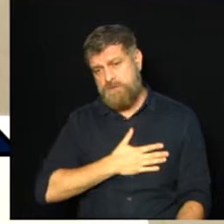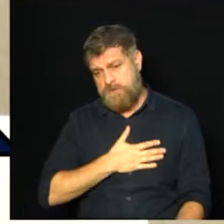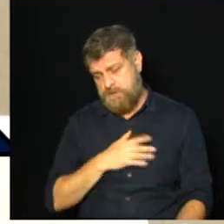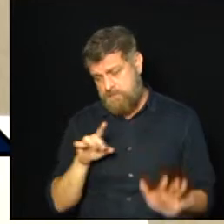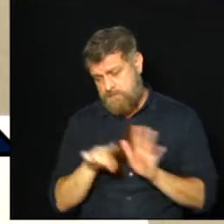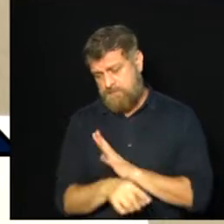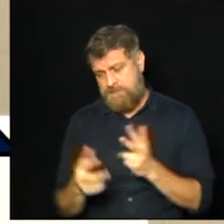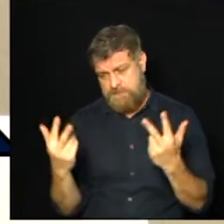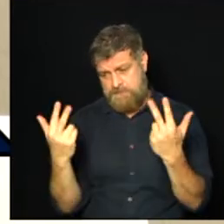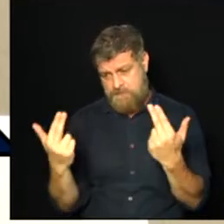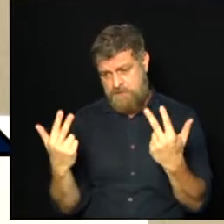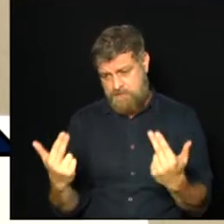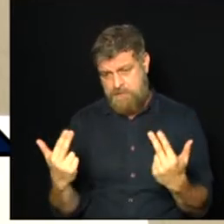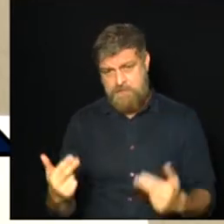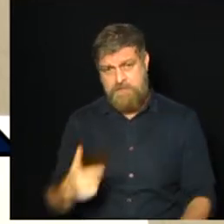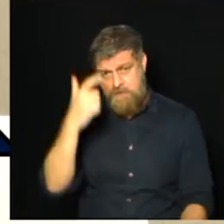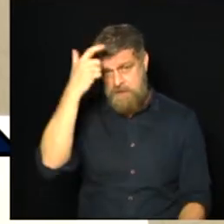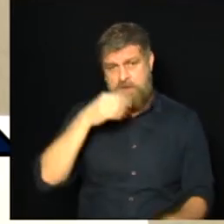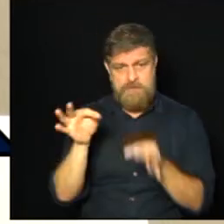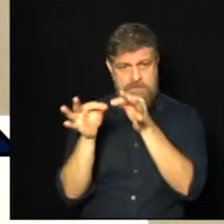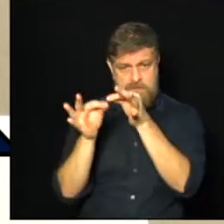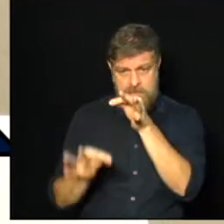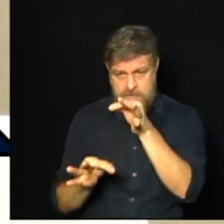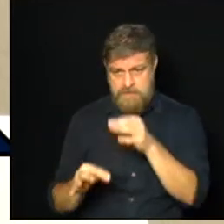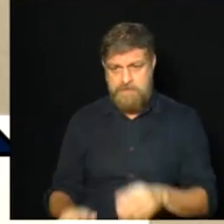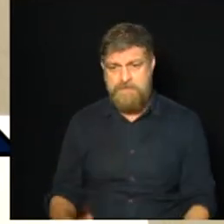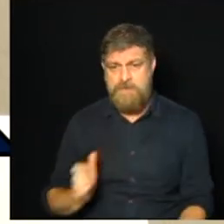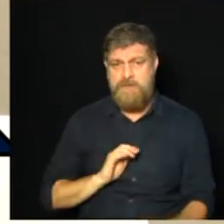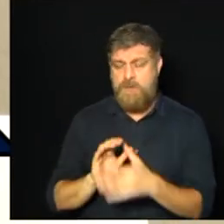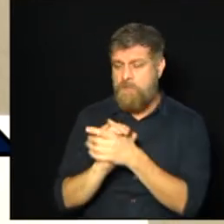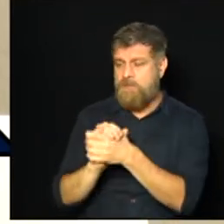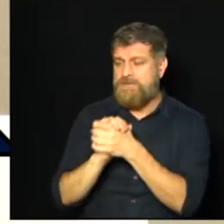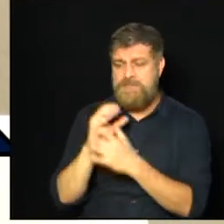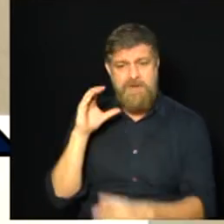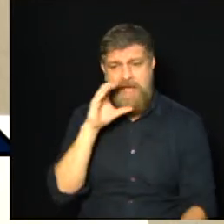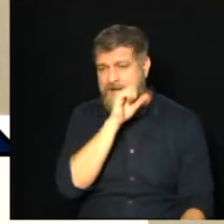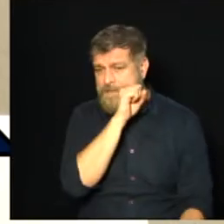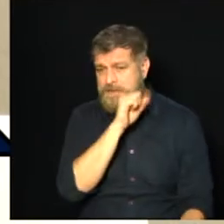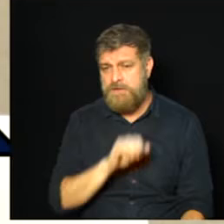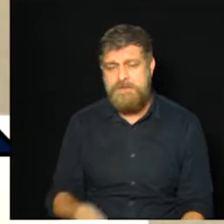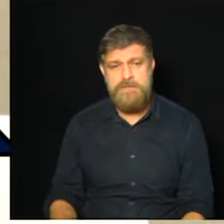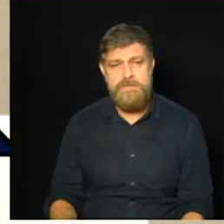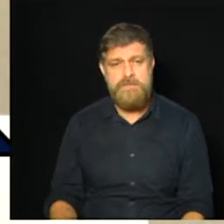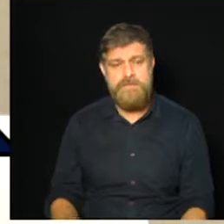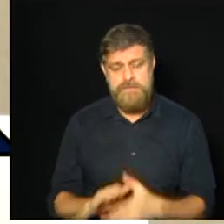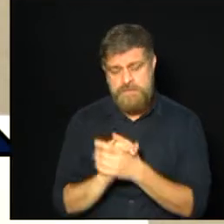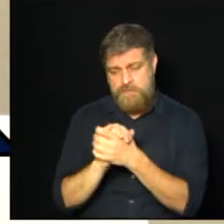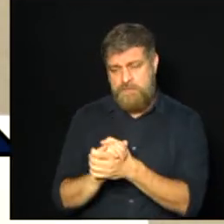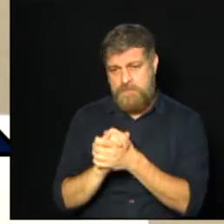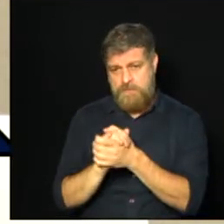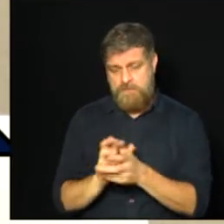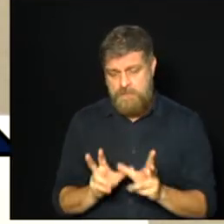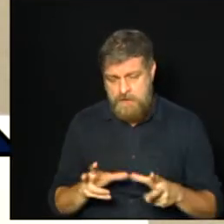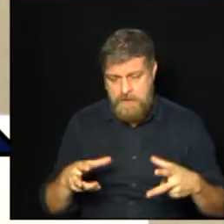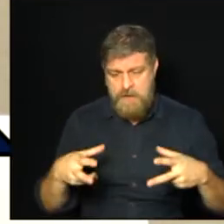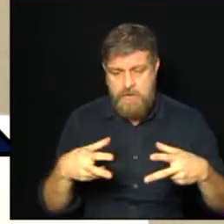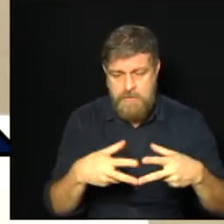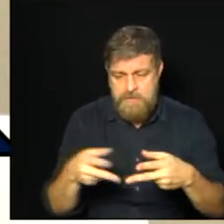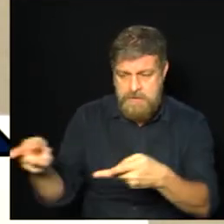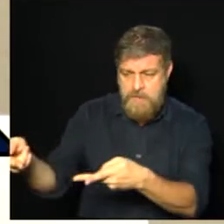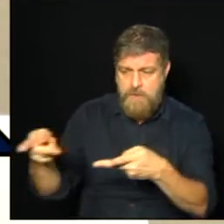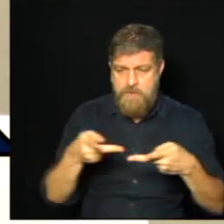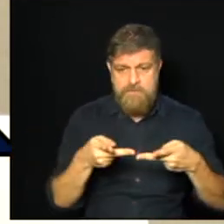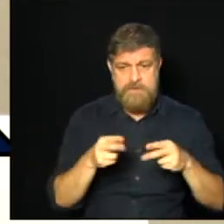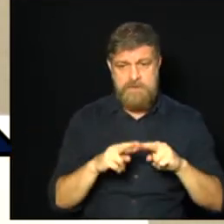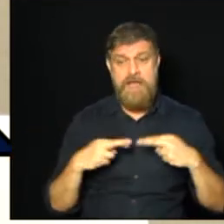Então, realmente, eu também não vou me alongar, quero fazer uma saudação bem breve. Parabenizar essa comissão por ter chamado essa reunião,